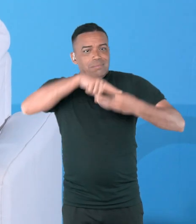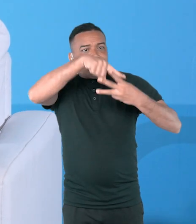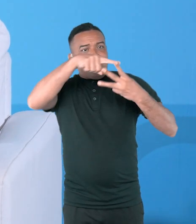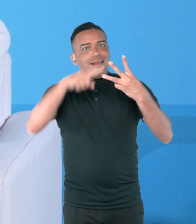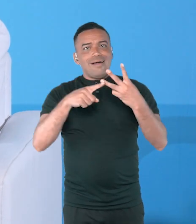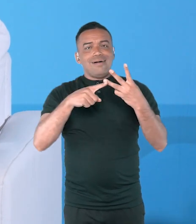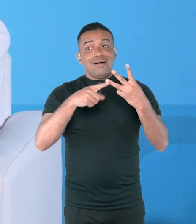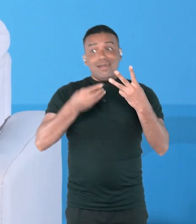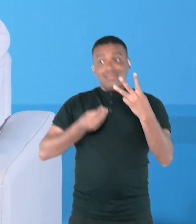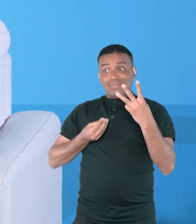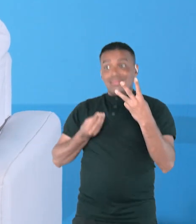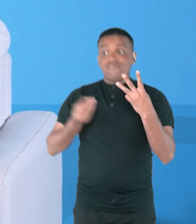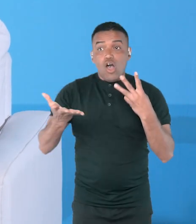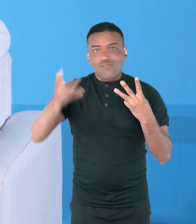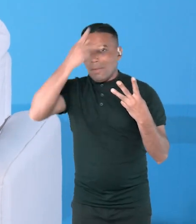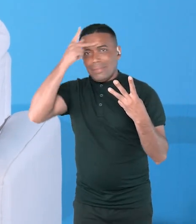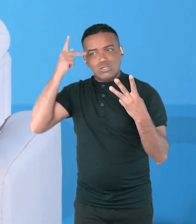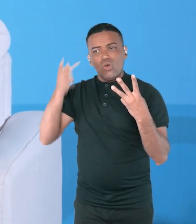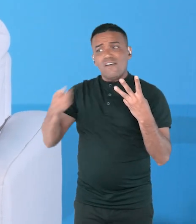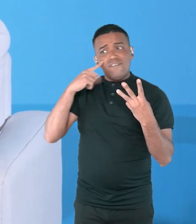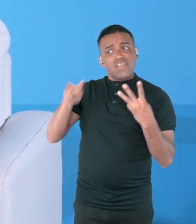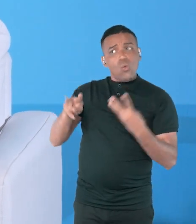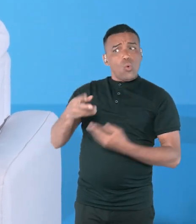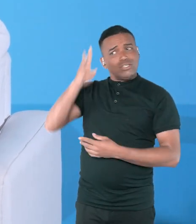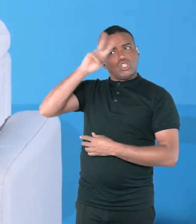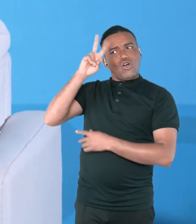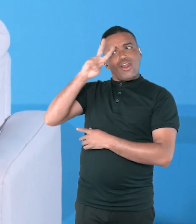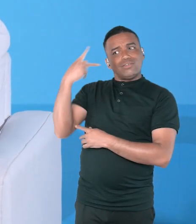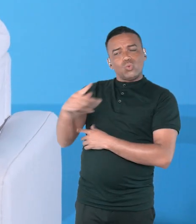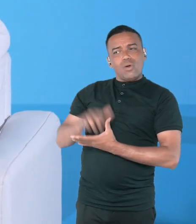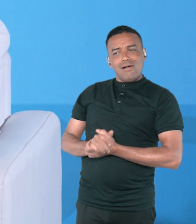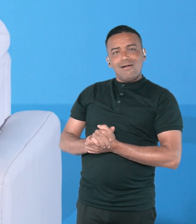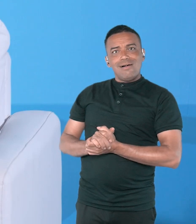poesia, e a gente devolve para a mesma pessoa e fala, olha o que você viveu.